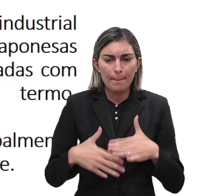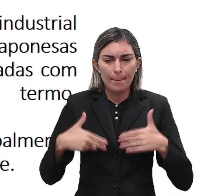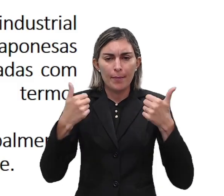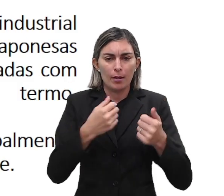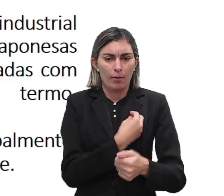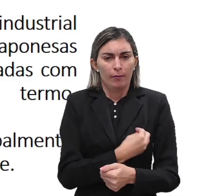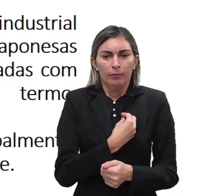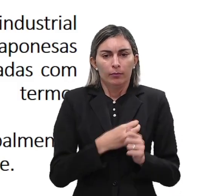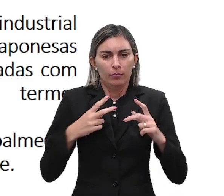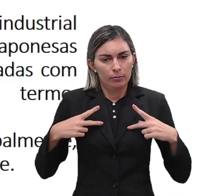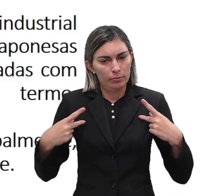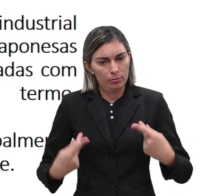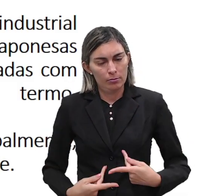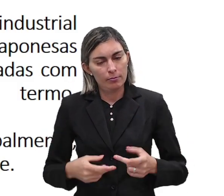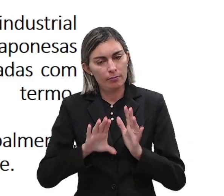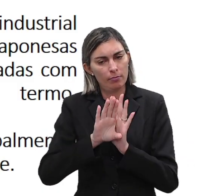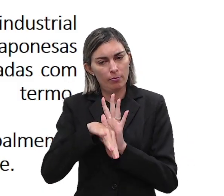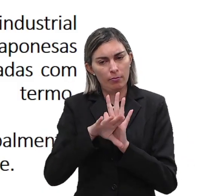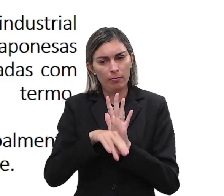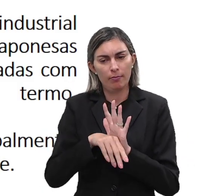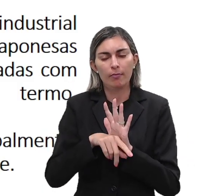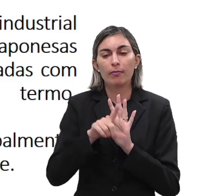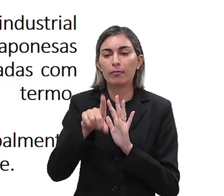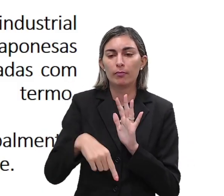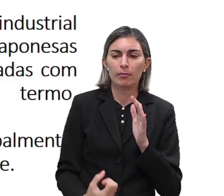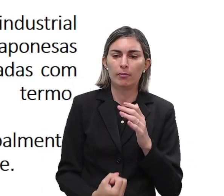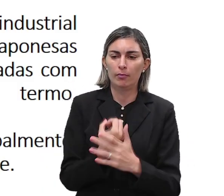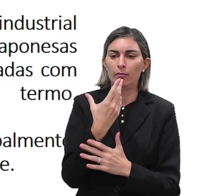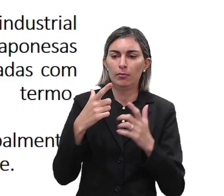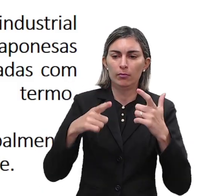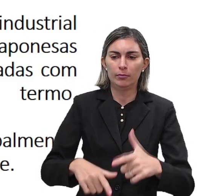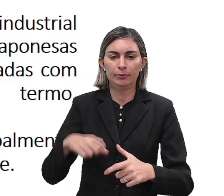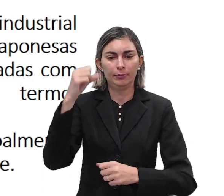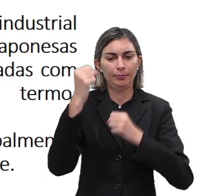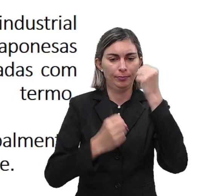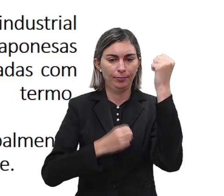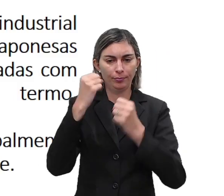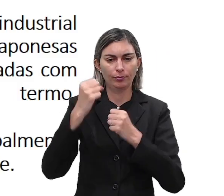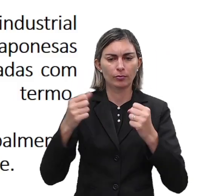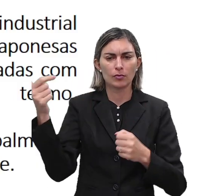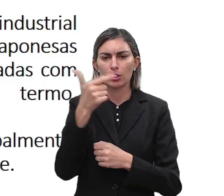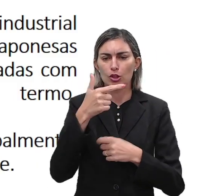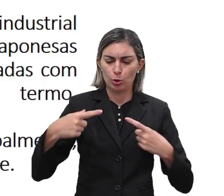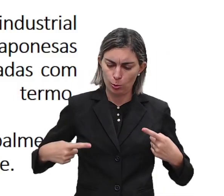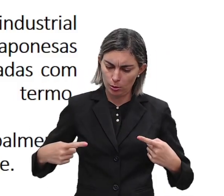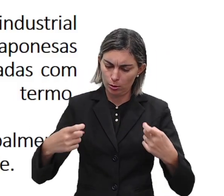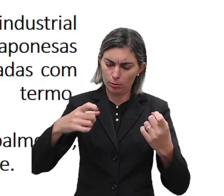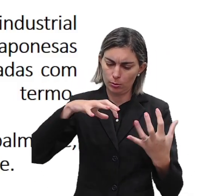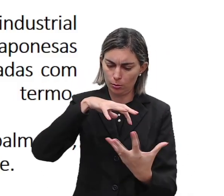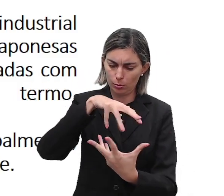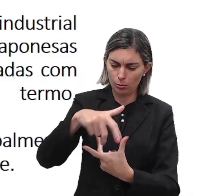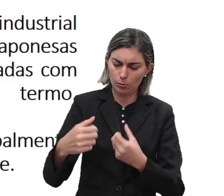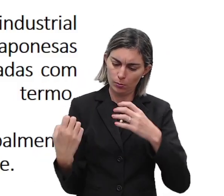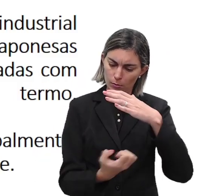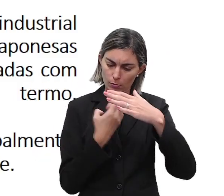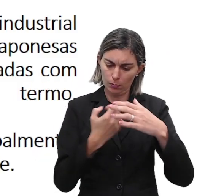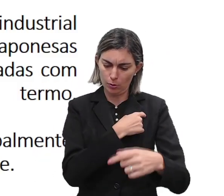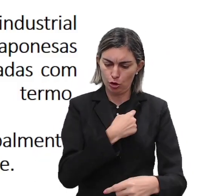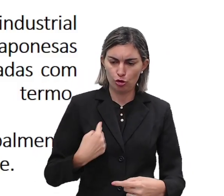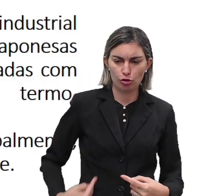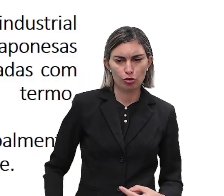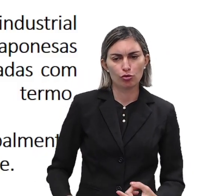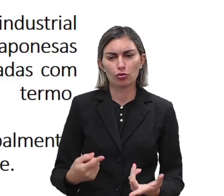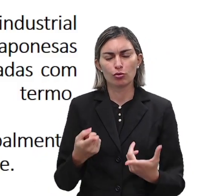vida humana. O conceito de Kaizen teve sua origem no ambiente industrial após a Segunda Guerra Mundial, quando empresas japonesas